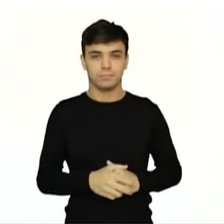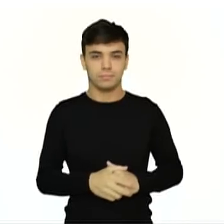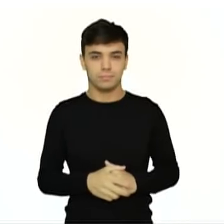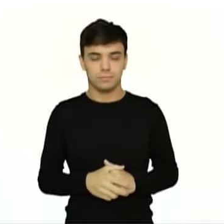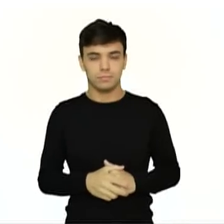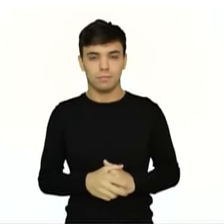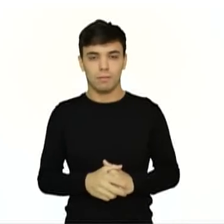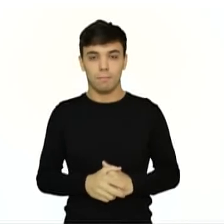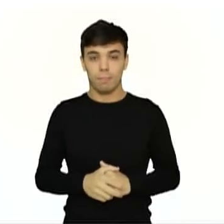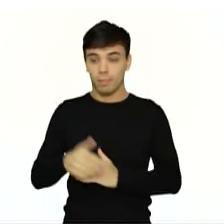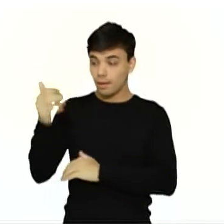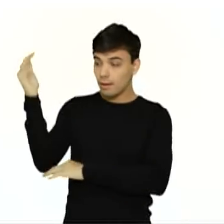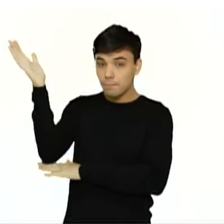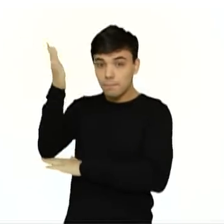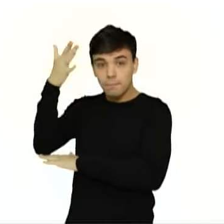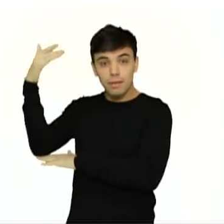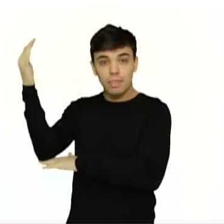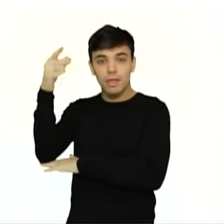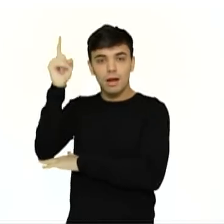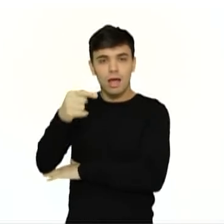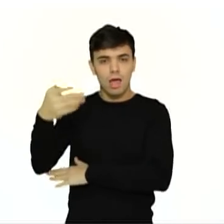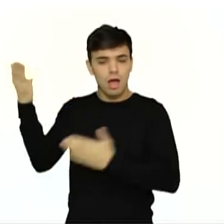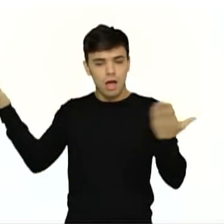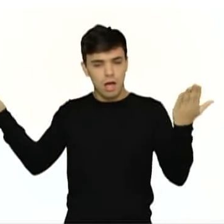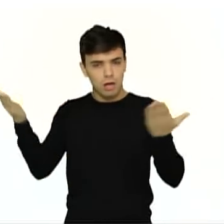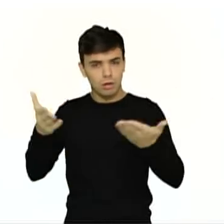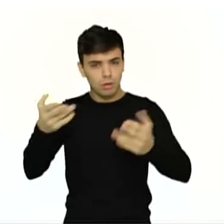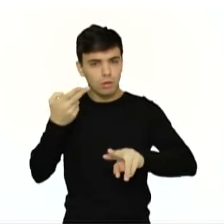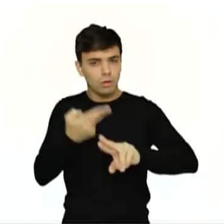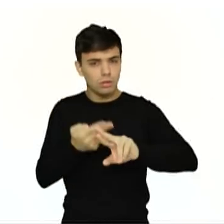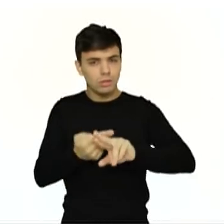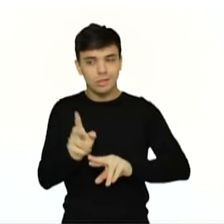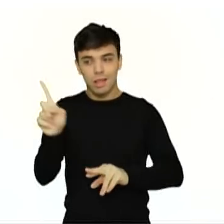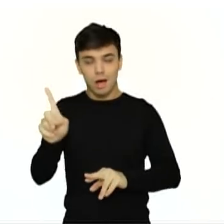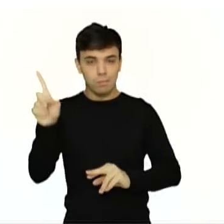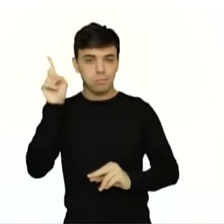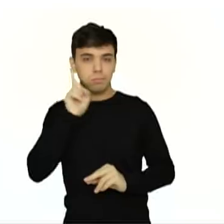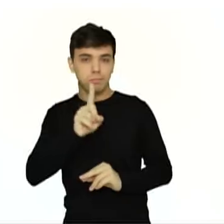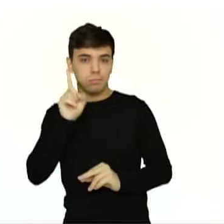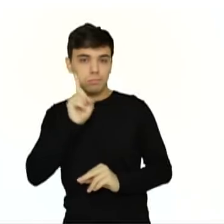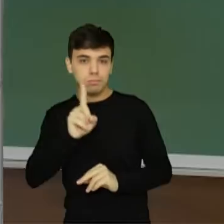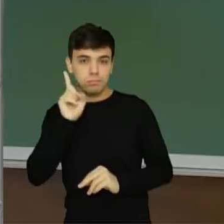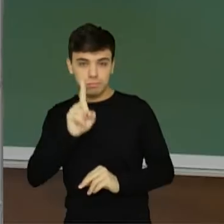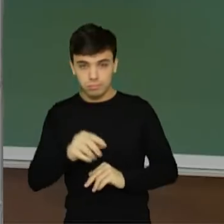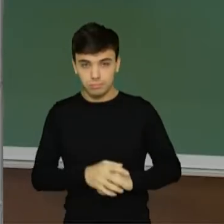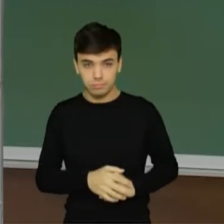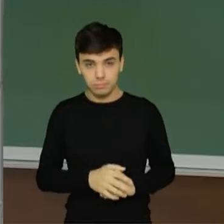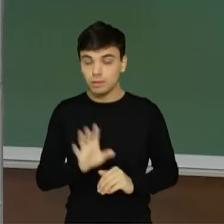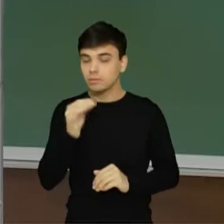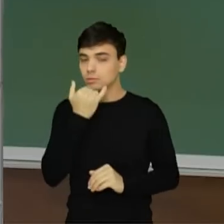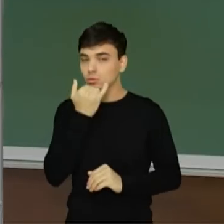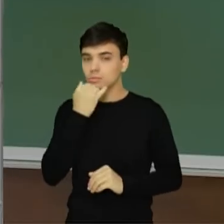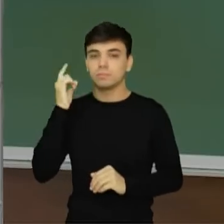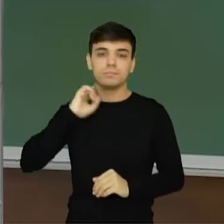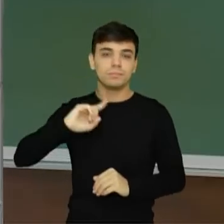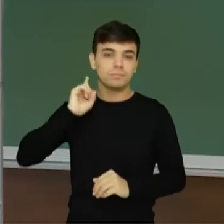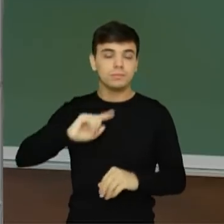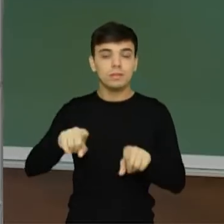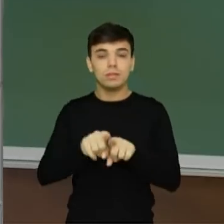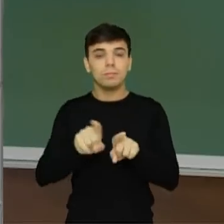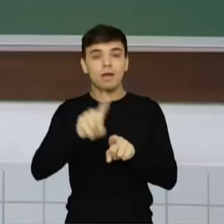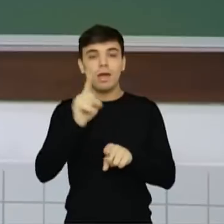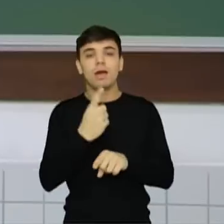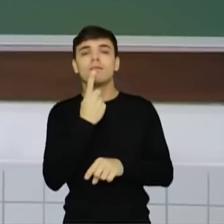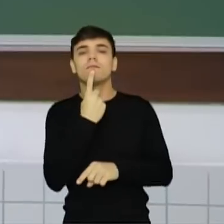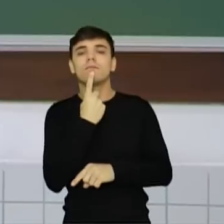Certo? Essa bandeira aí é a bandeira atual do estado de Minas Gerais. Ela é inspirada nessa bandeira verde, que foi